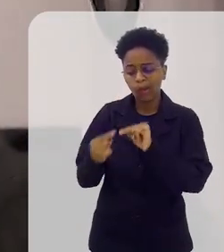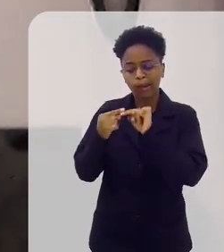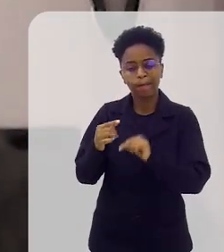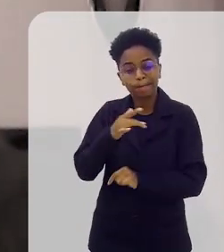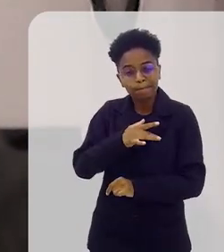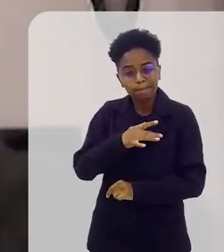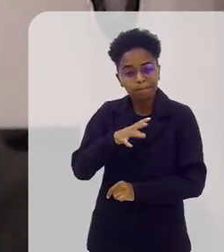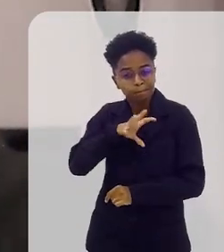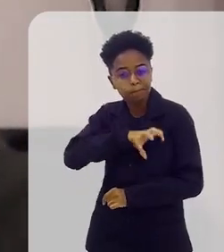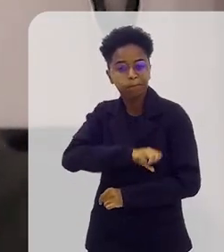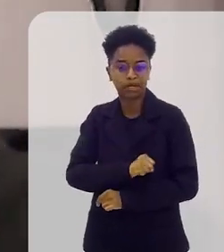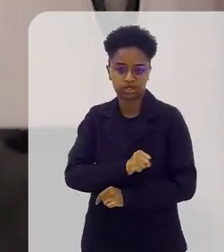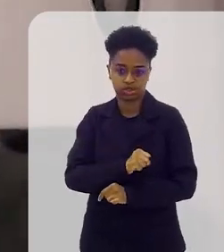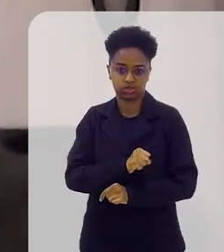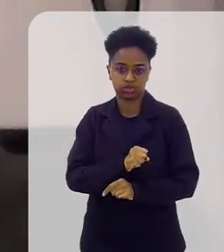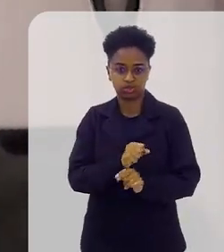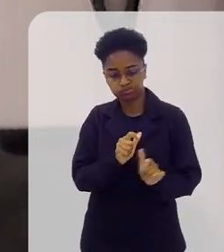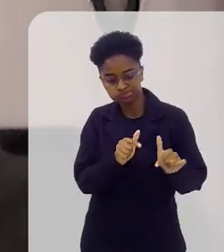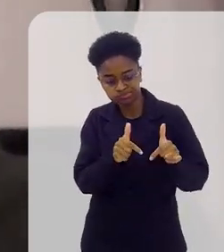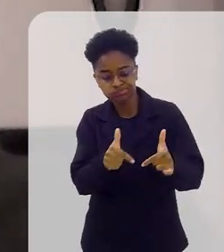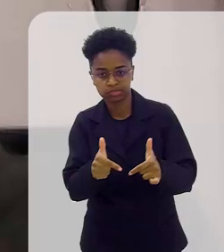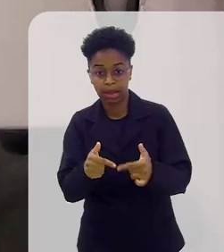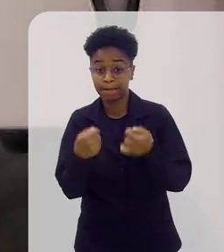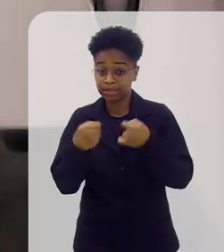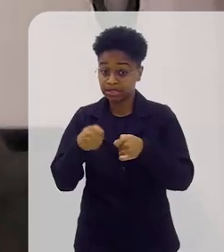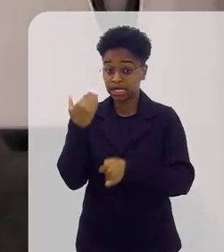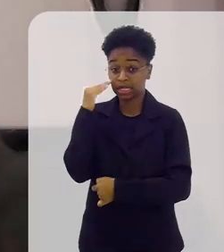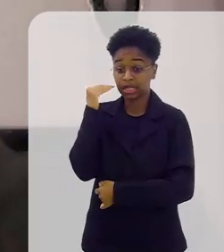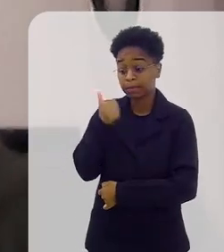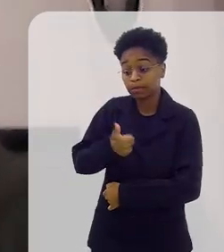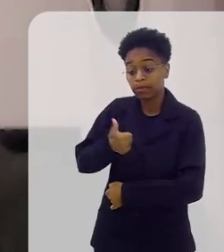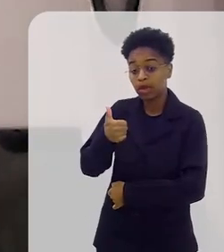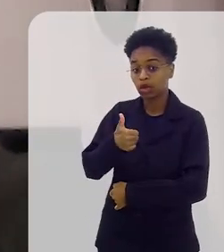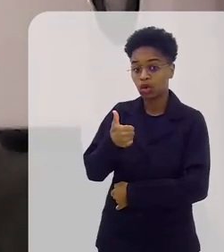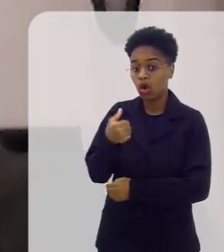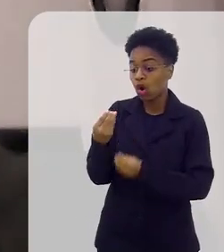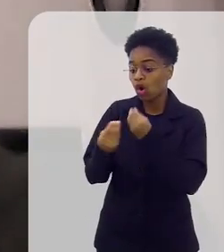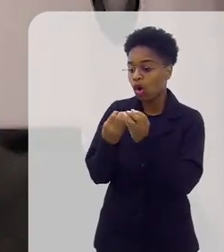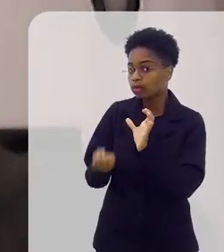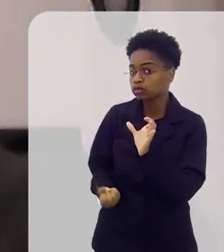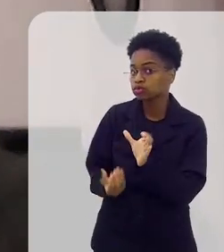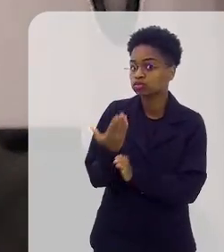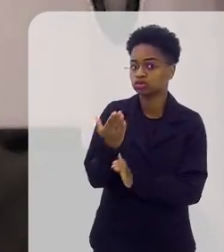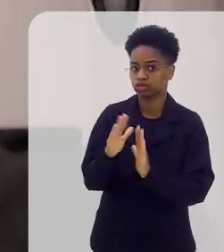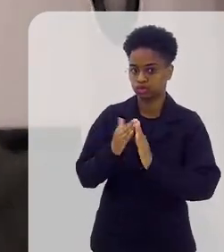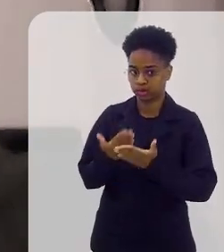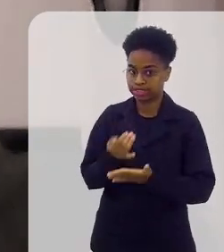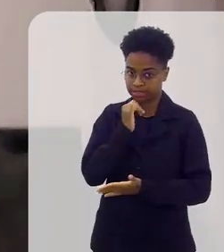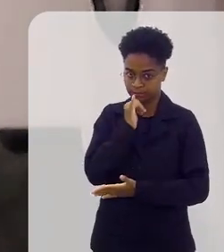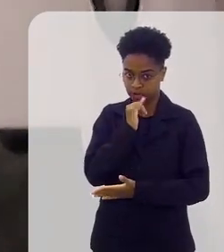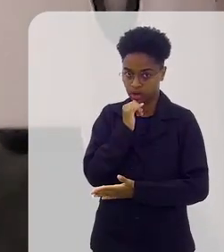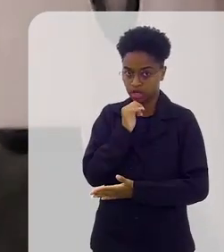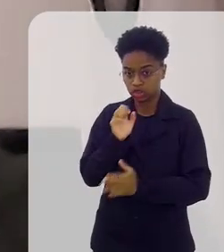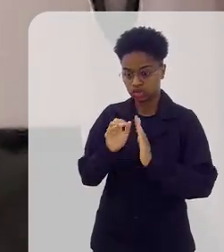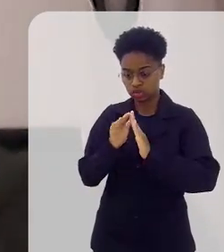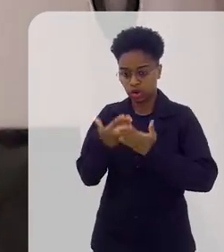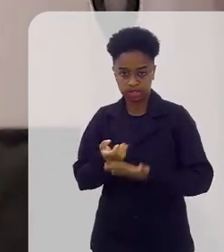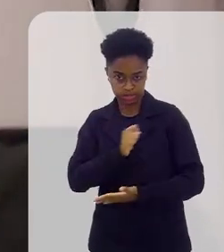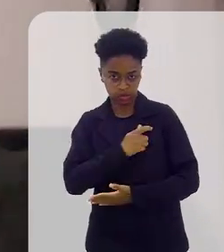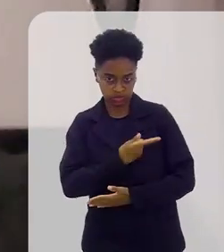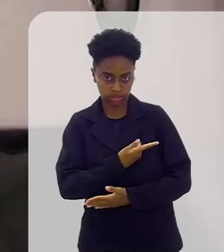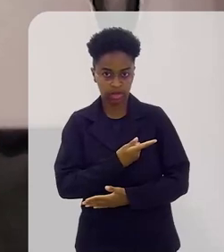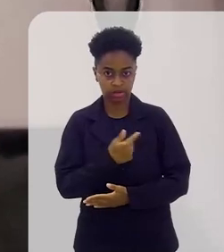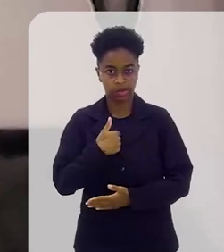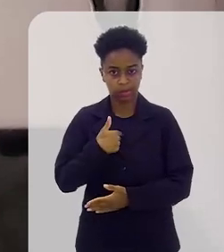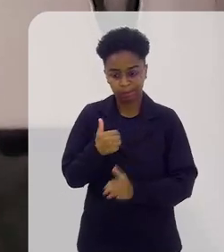da paixão pelo fazer, né? A paixão pelo fazer. Você tem que entender primeiro da onde surgiu aquela escola. Vamos falar da Porto